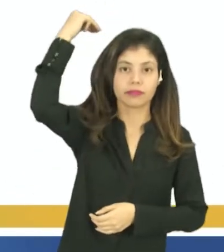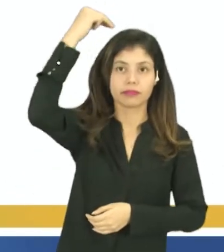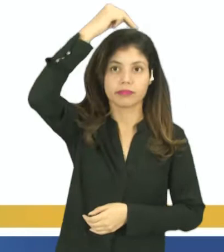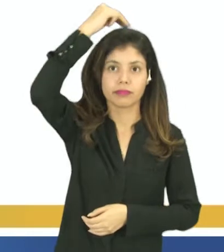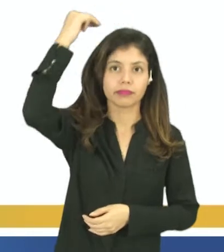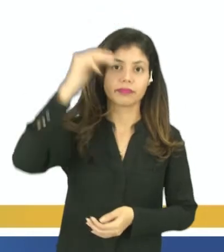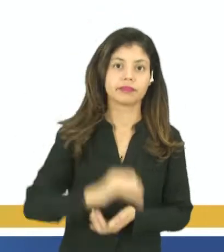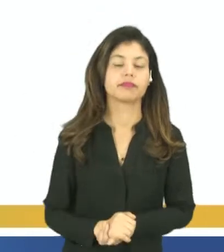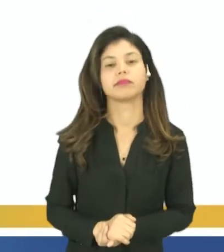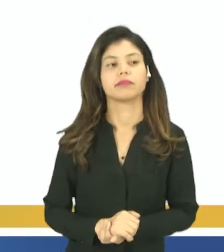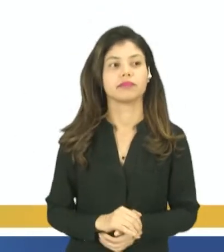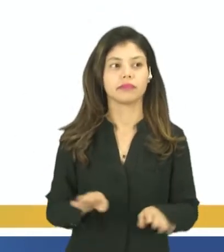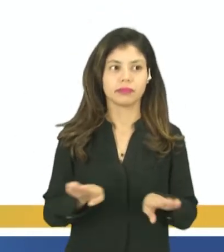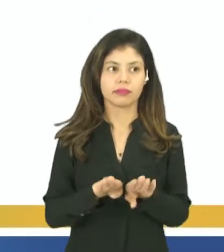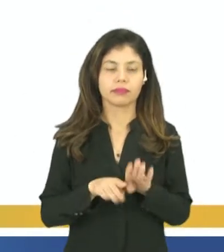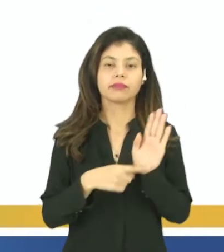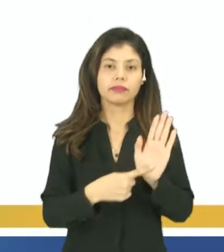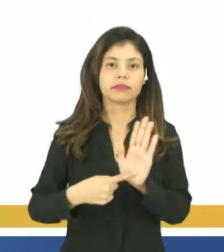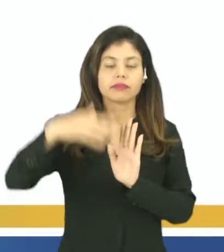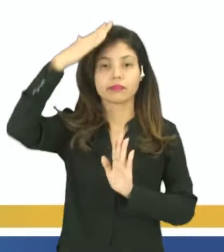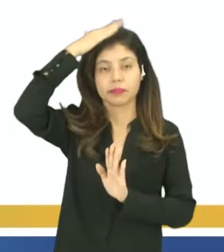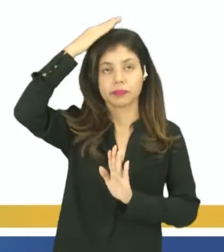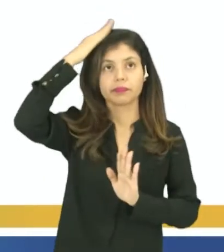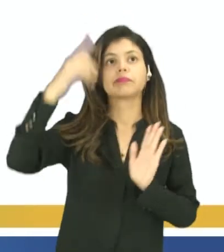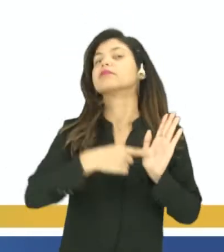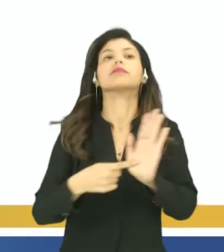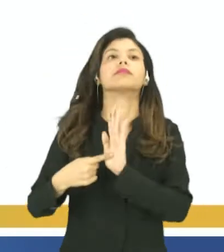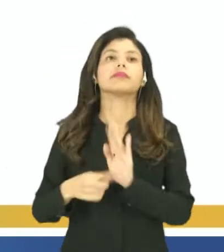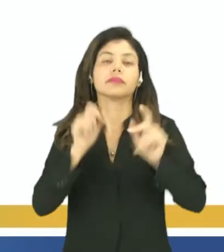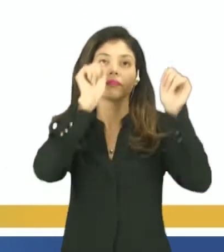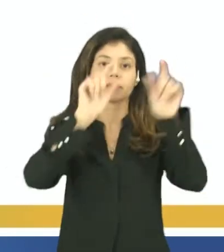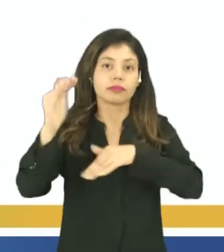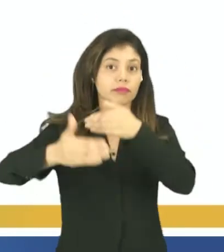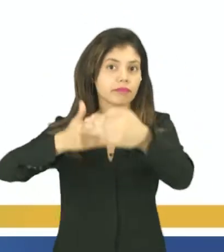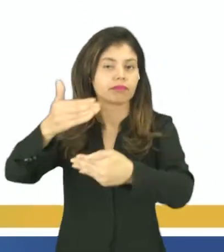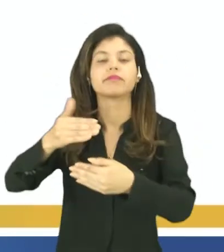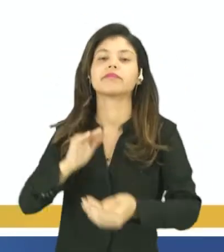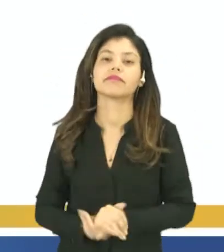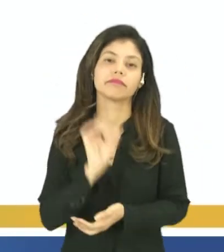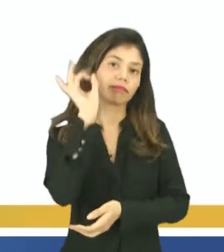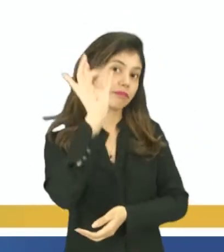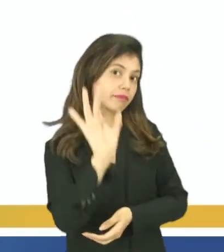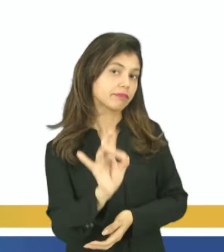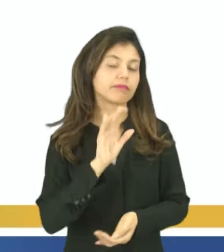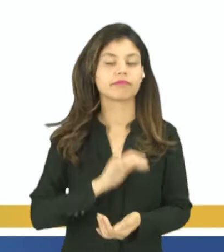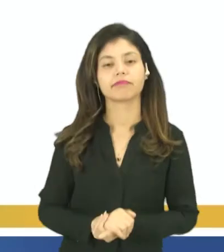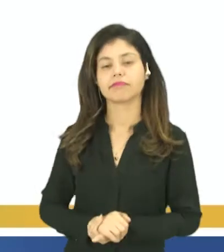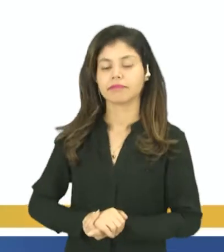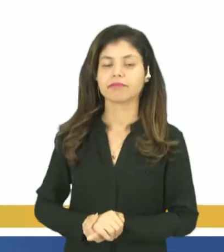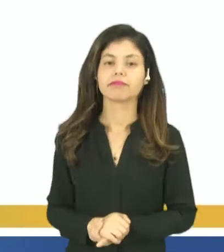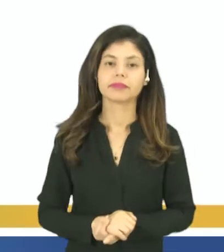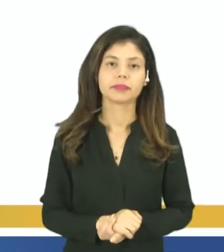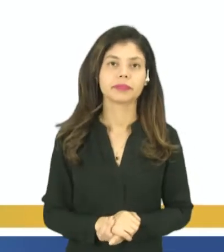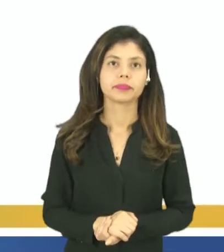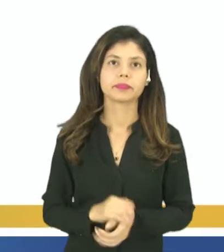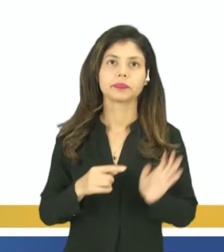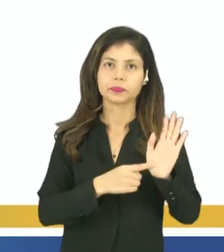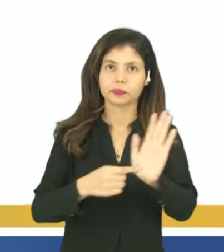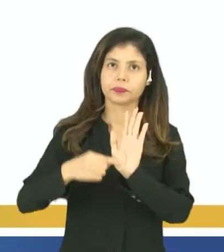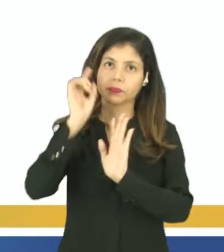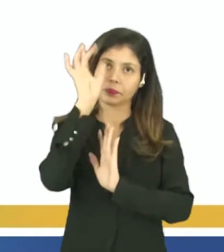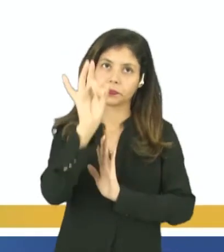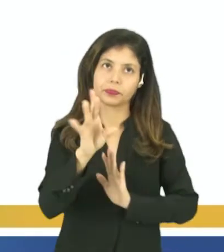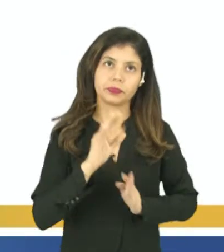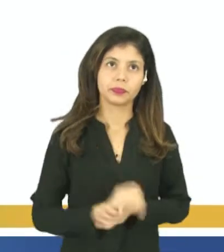olhasse com cuidado nessa figura que está na sua tela para a gente desenvolver cada um desses que está sendo ilustrado aí